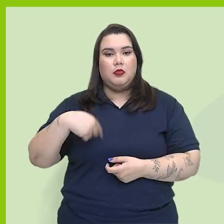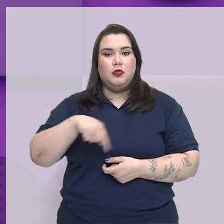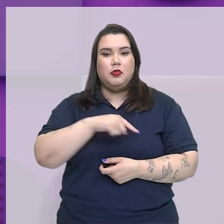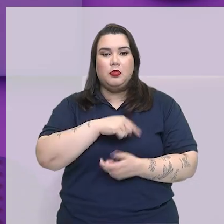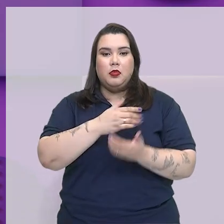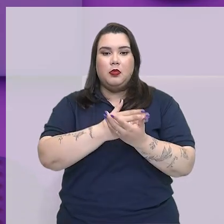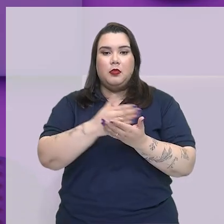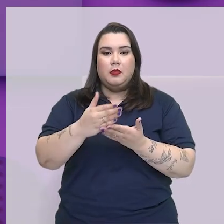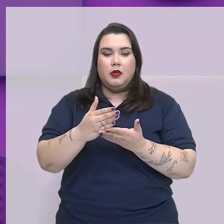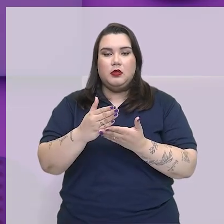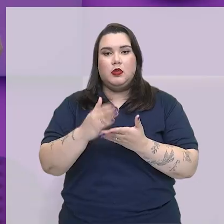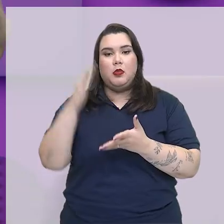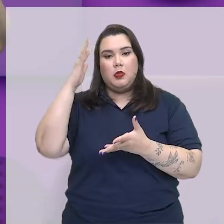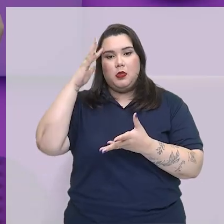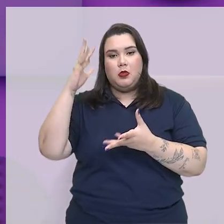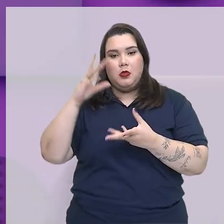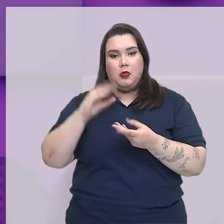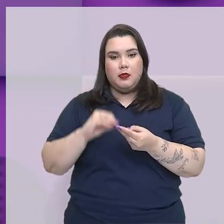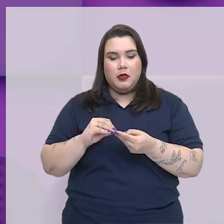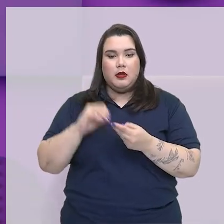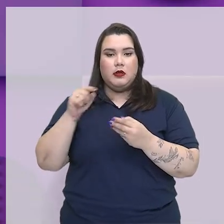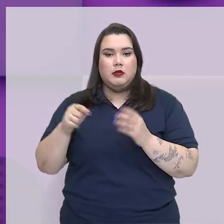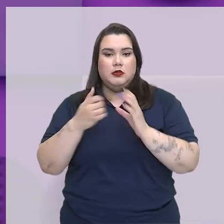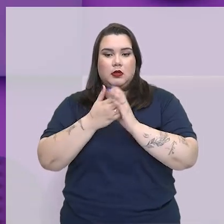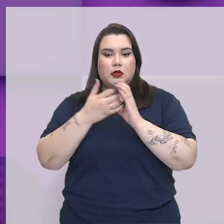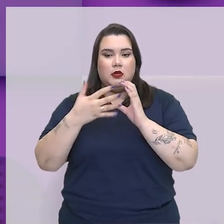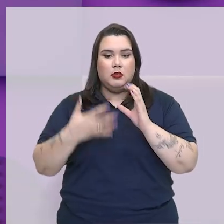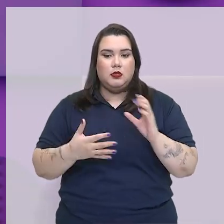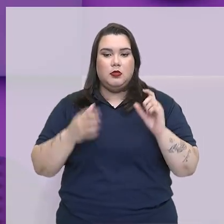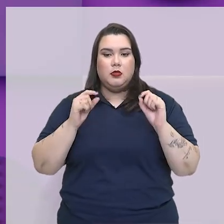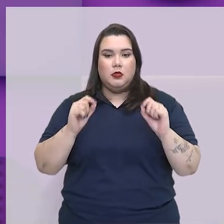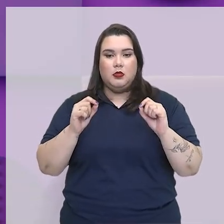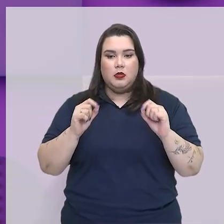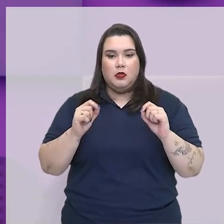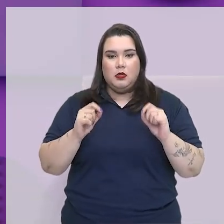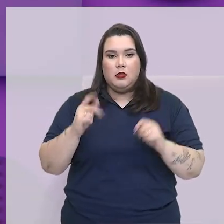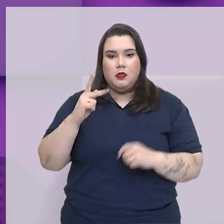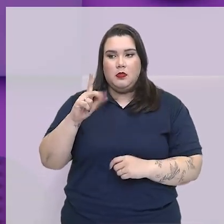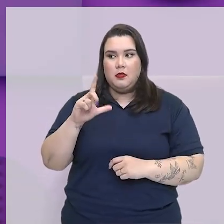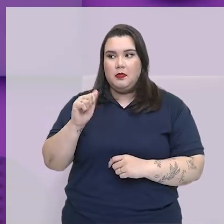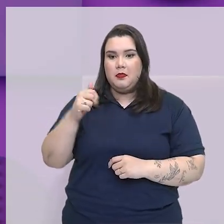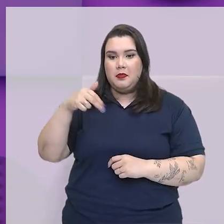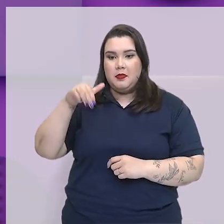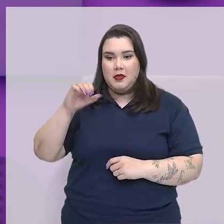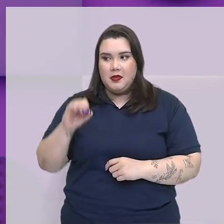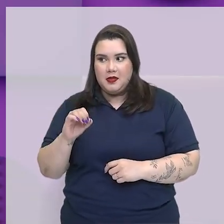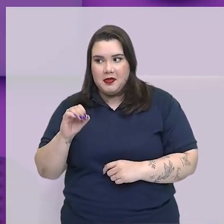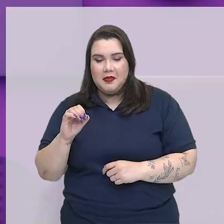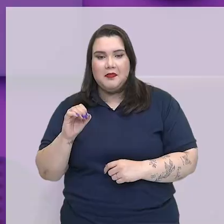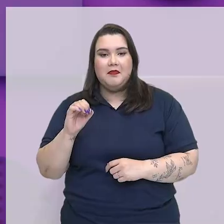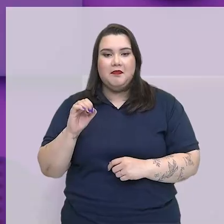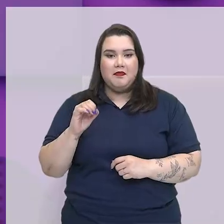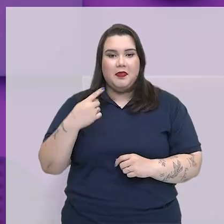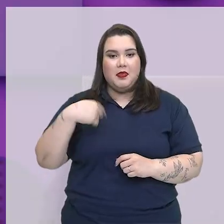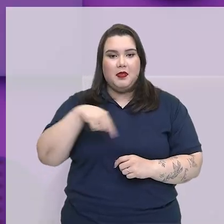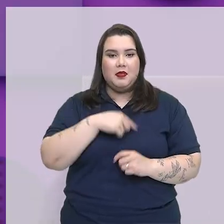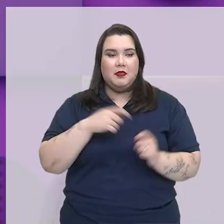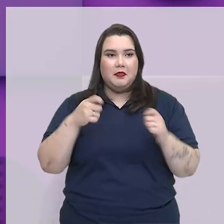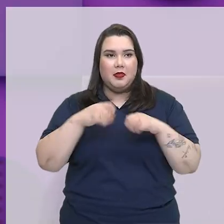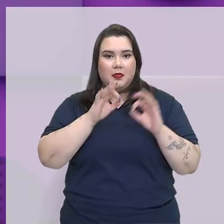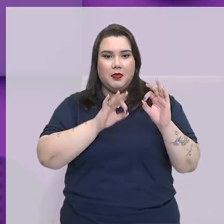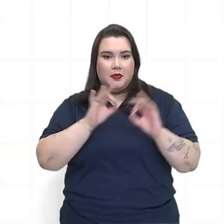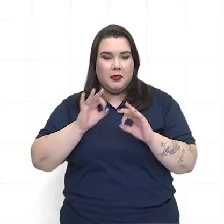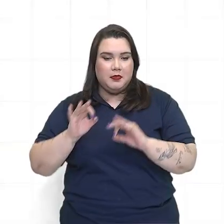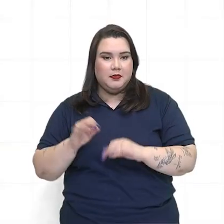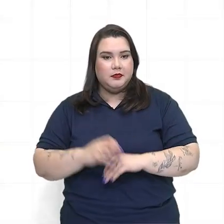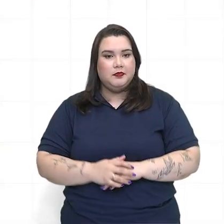agora começar a associar essa ideia, né, do plano com a sua intuição, onde nós podemos escrever. Então, vamos